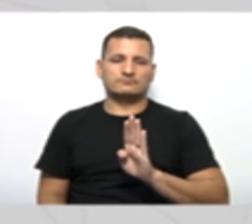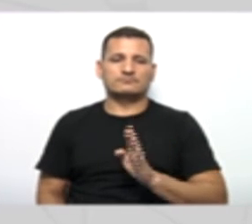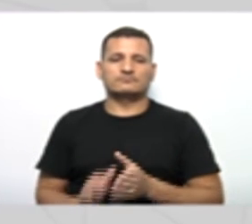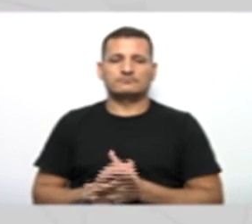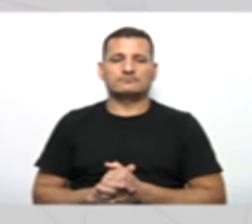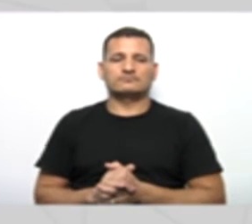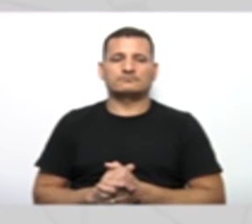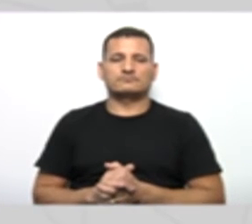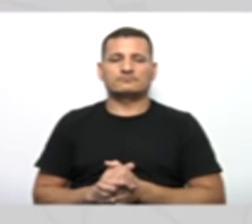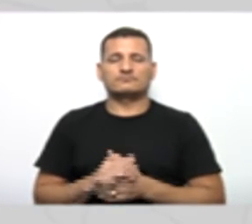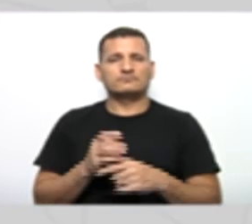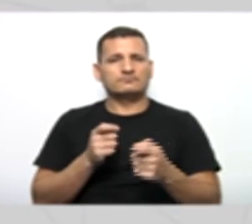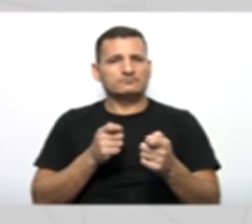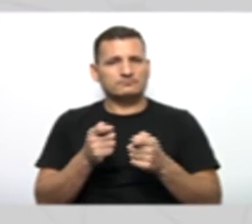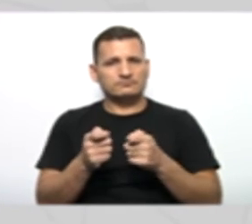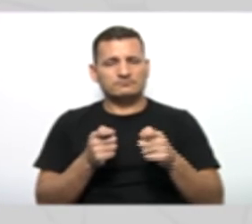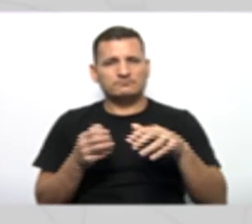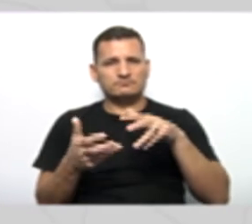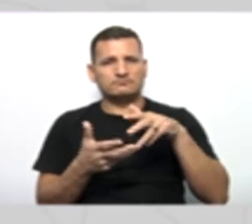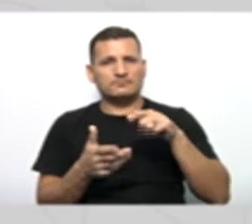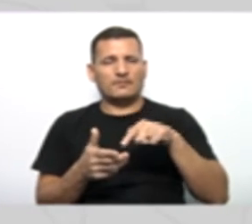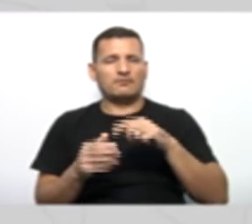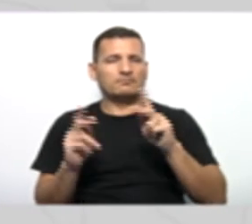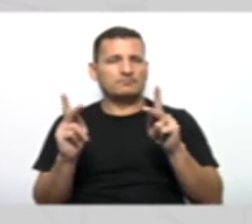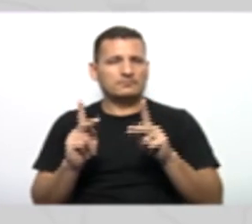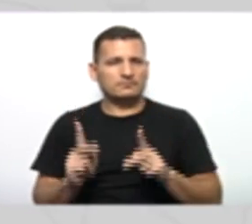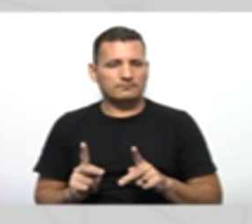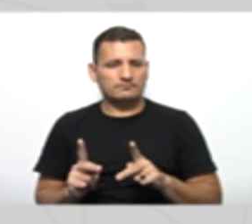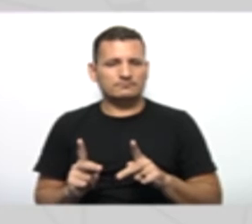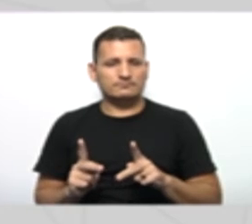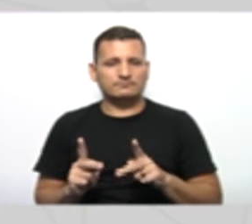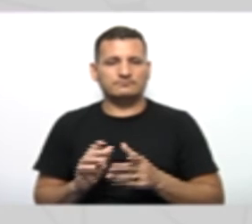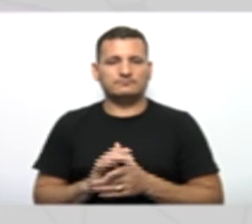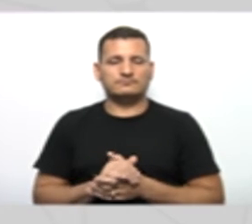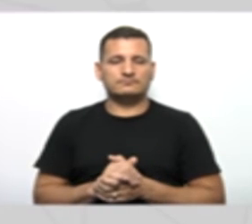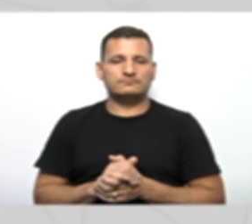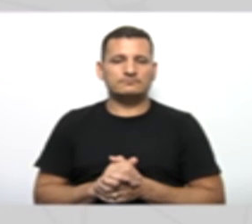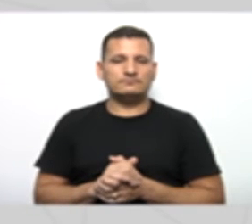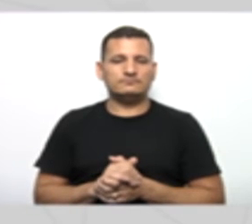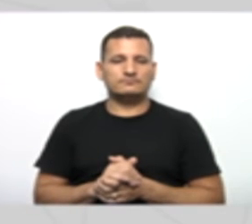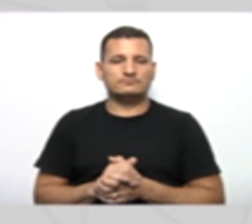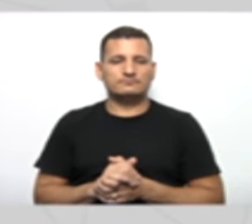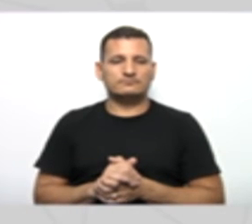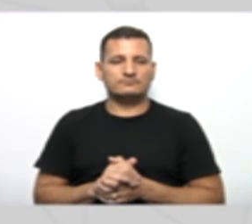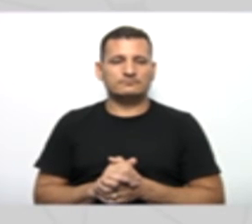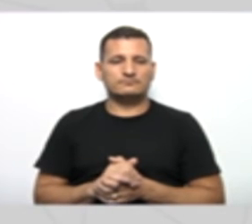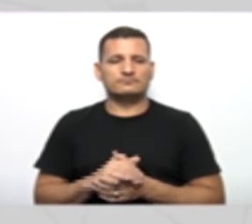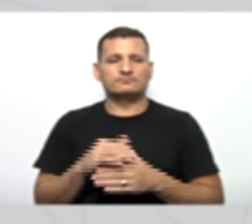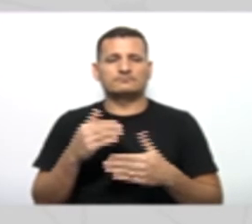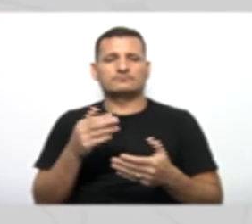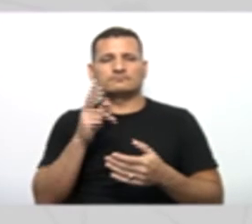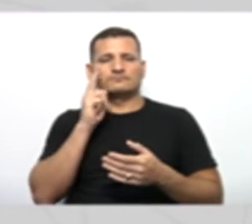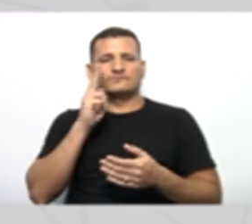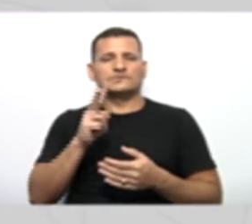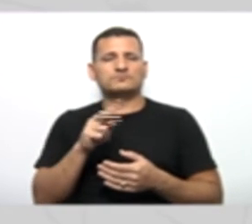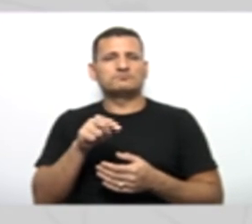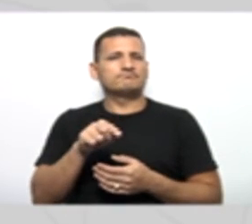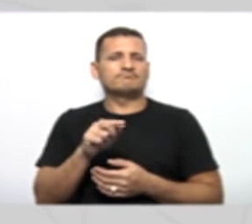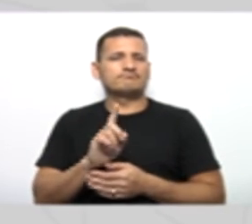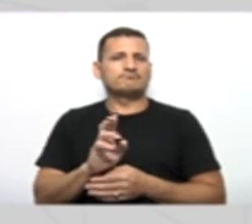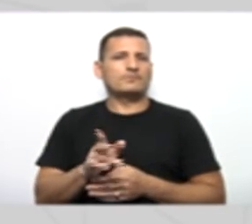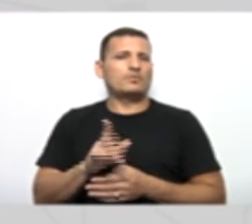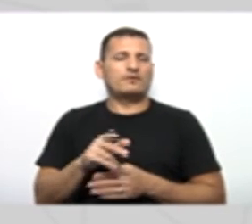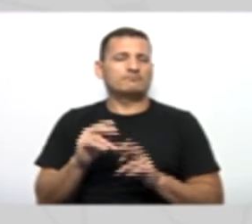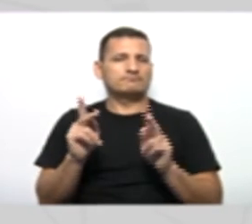desenvolvimento sustentável é plenamente pacífica. Nós vimos durante a aula que essa definição não é pacífica. E isso